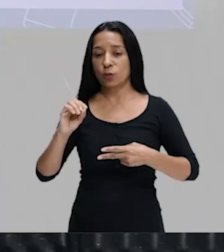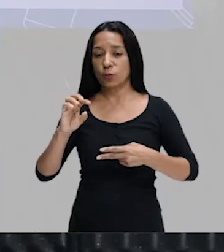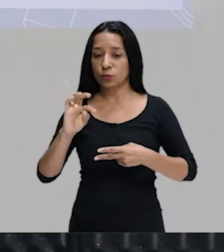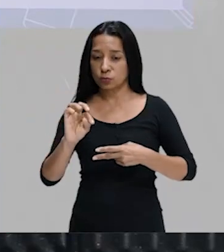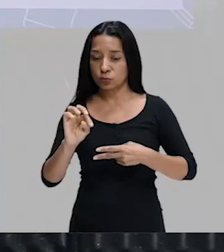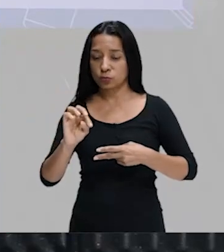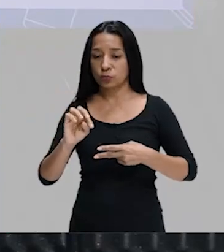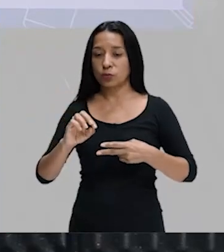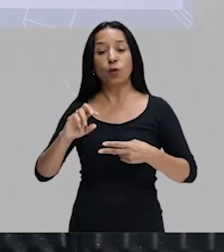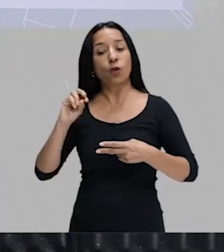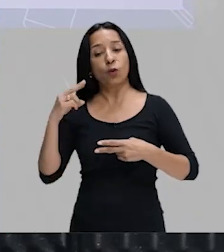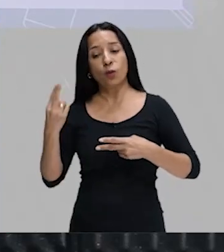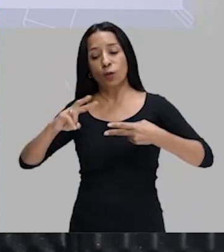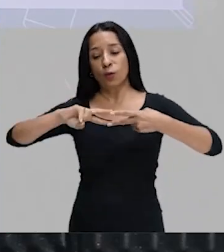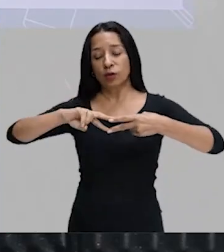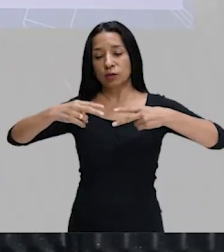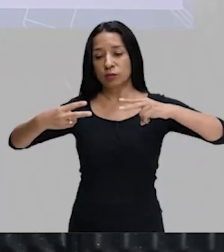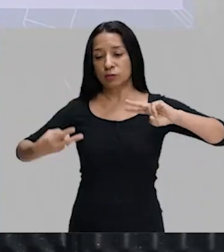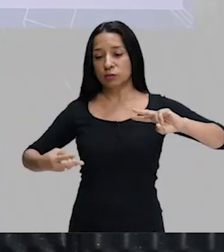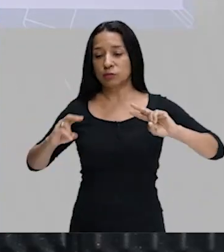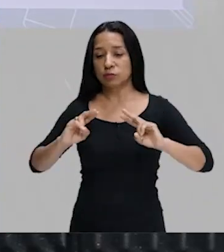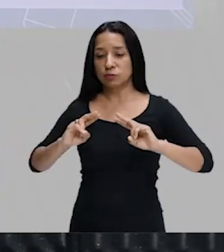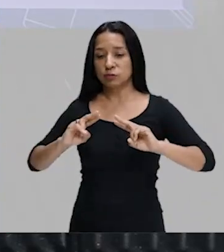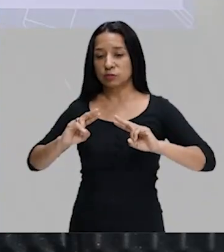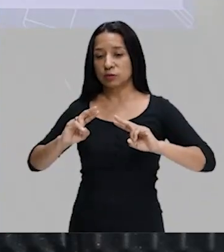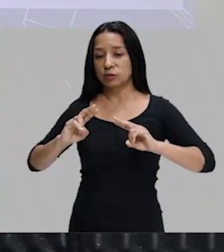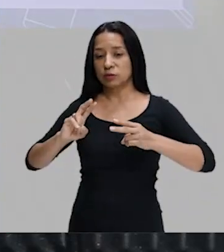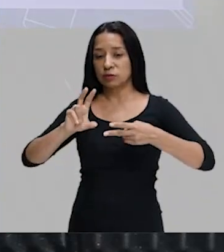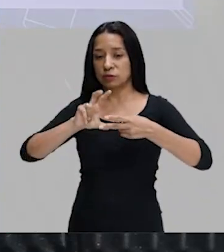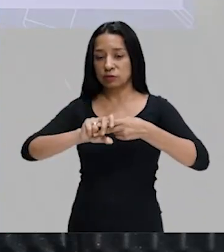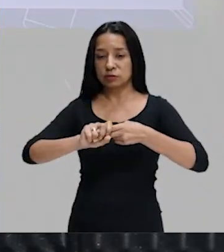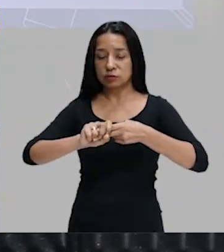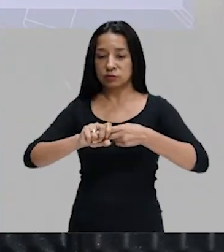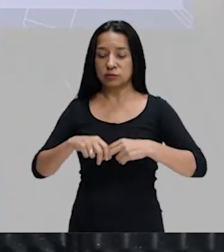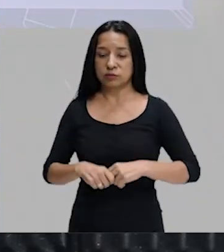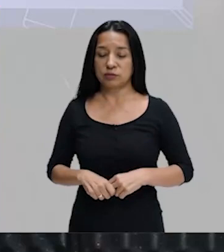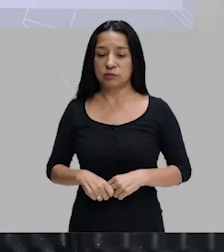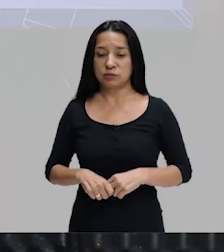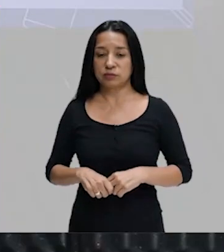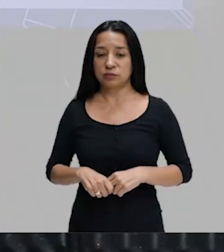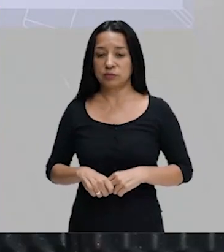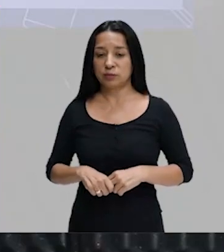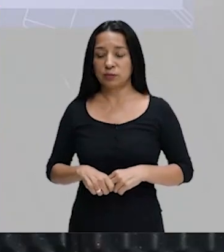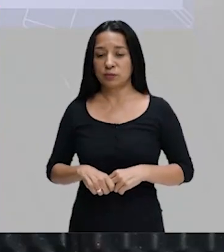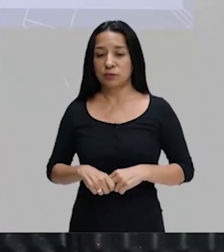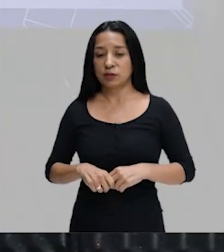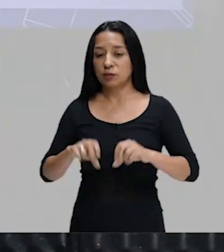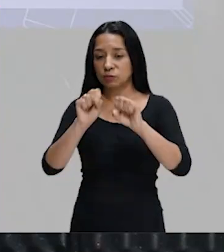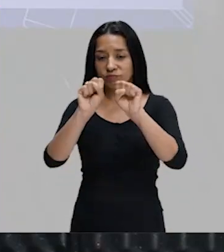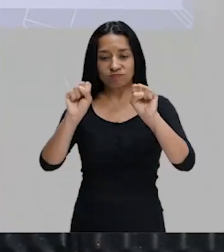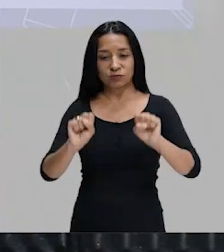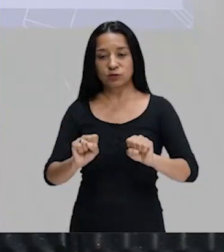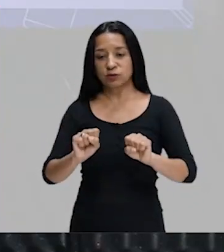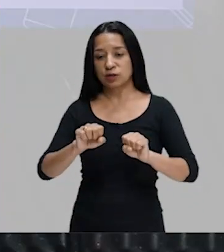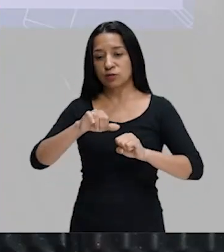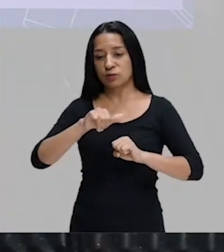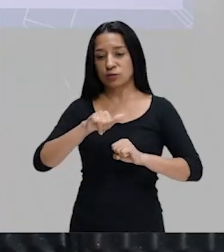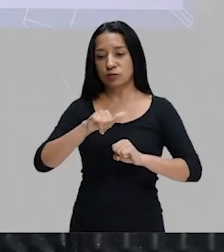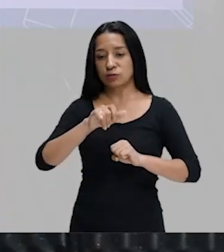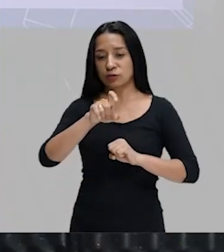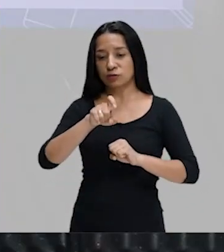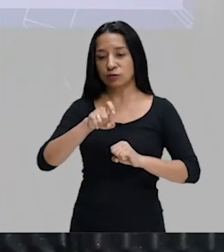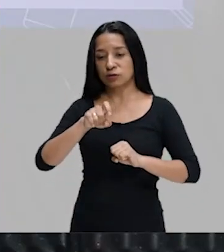lembrar, pessoal, que o sistema de determinação sexual dos gafanhotos não é o XY, é o